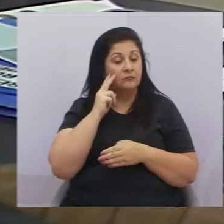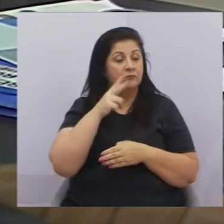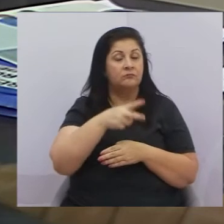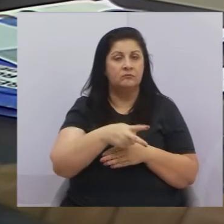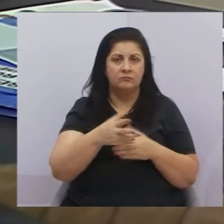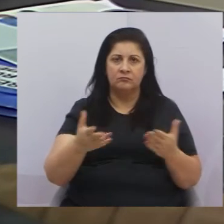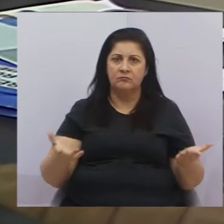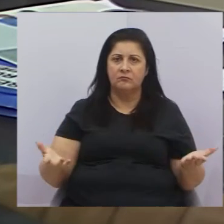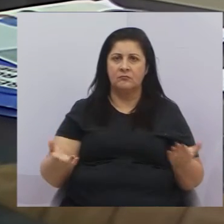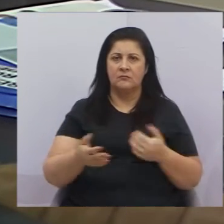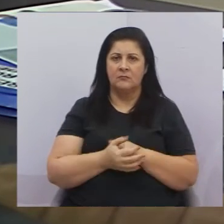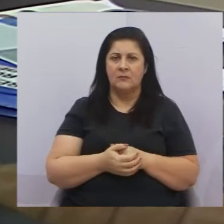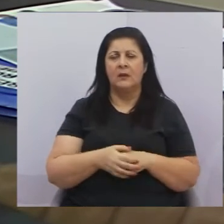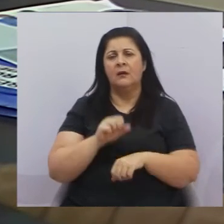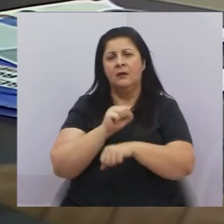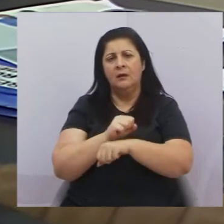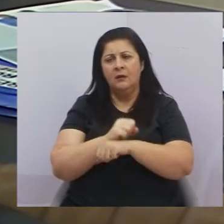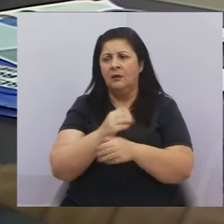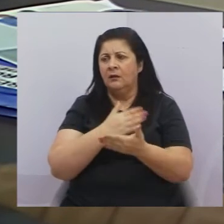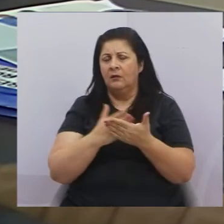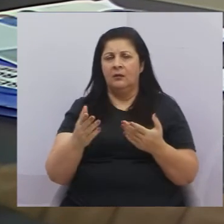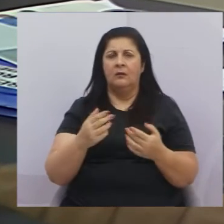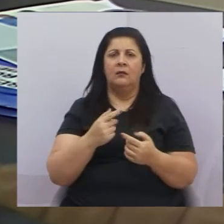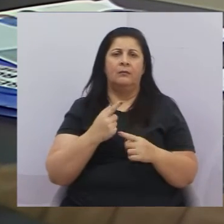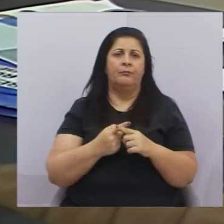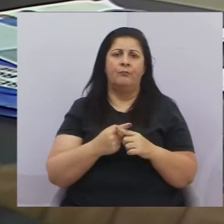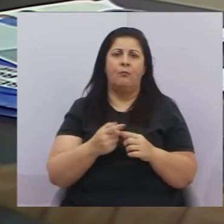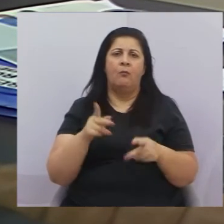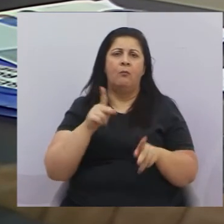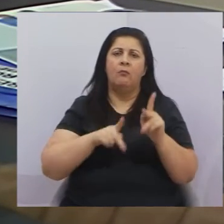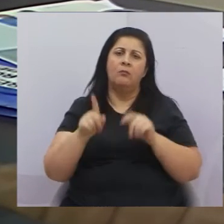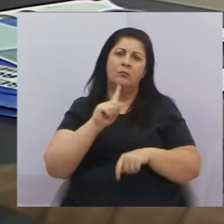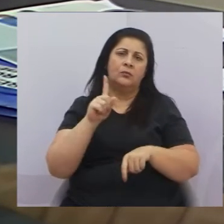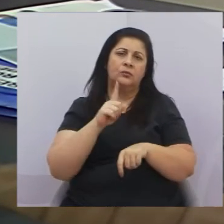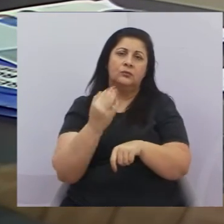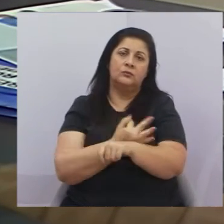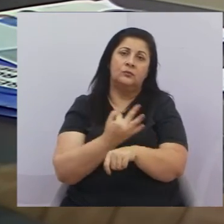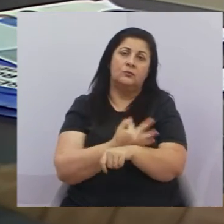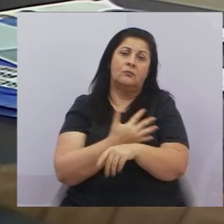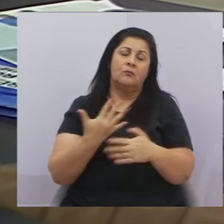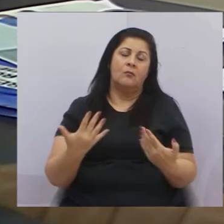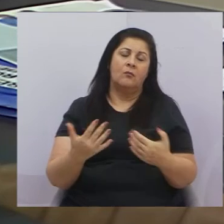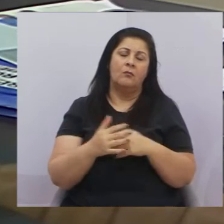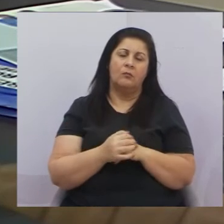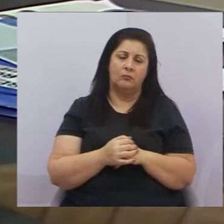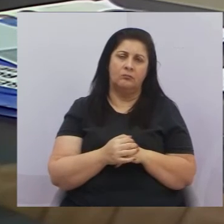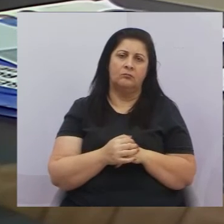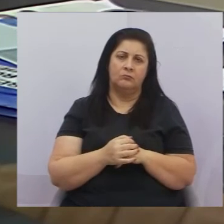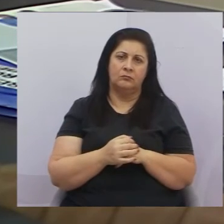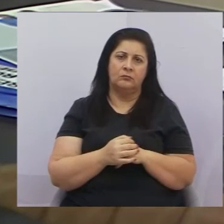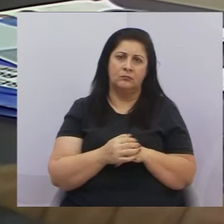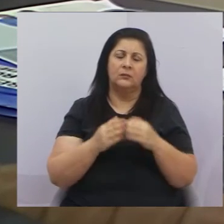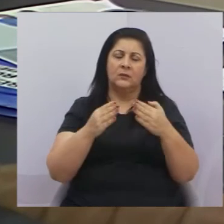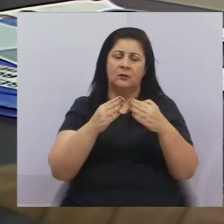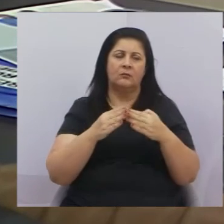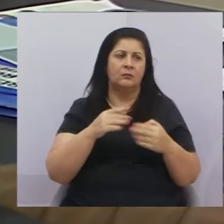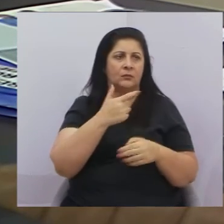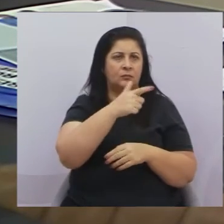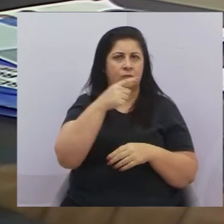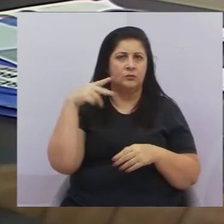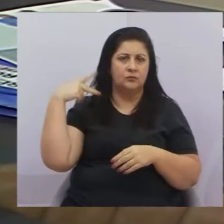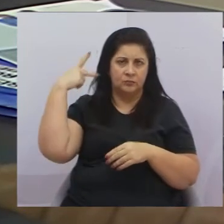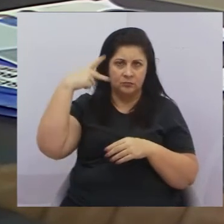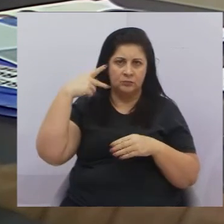que já começasse isso lá, porque o povo não aguenta mais essa situação lá no bairro do Porto Velho. Peço um voto favorável para os